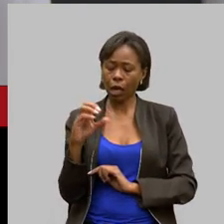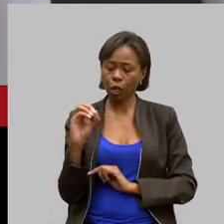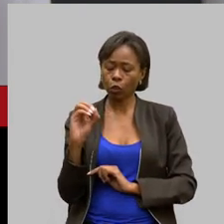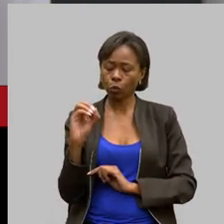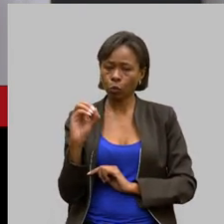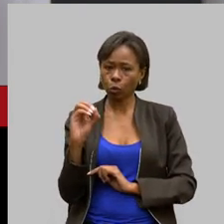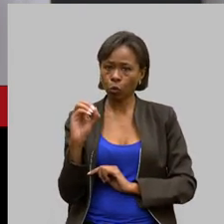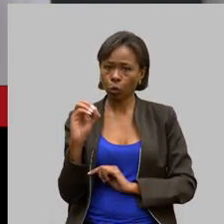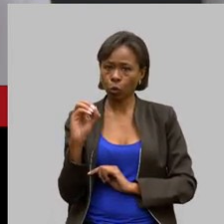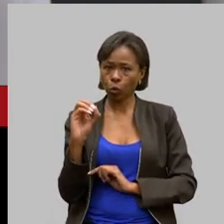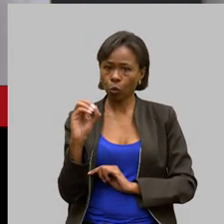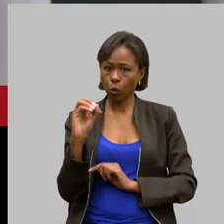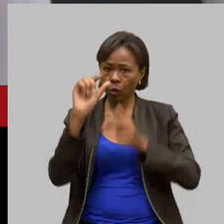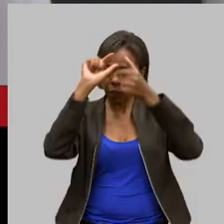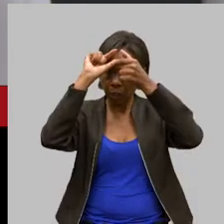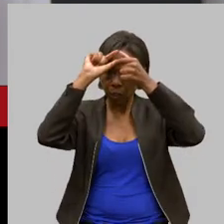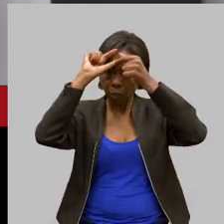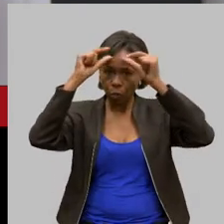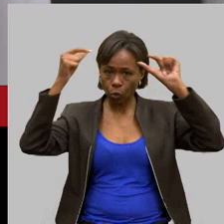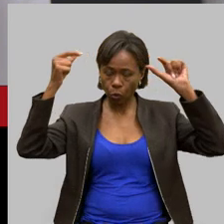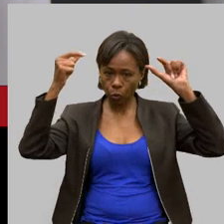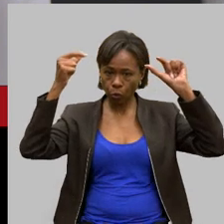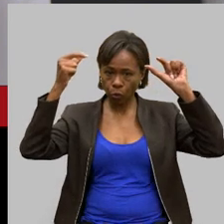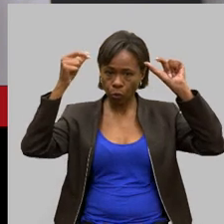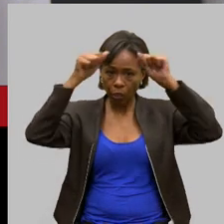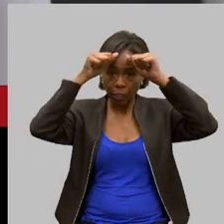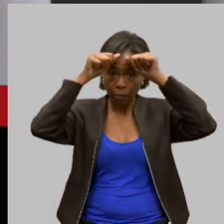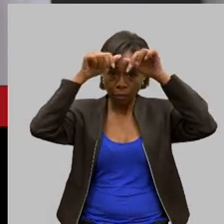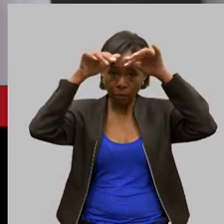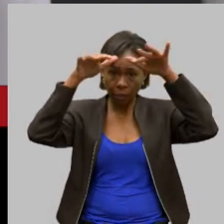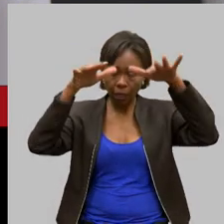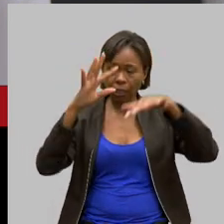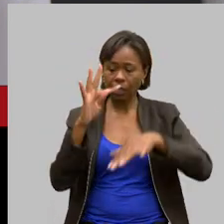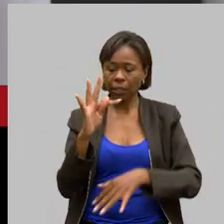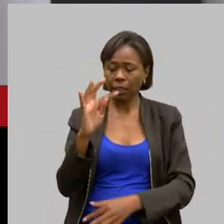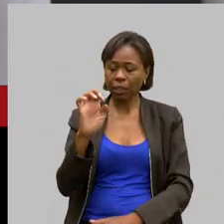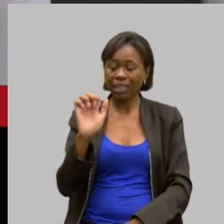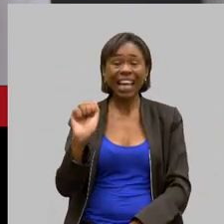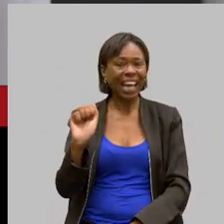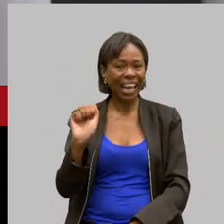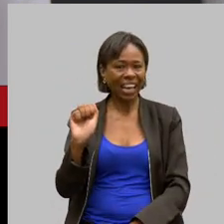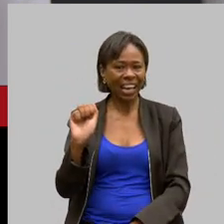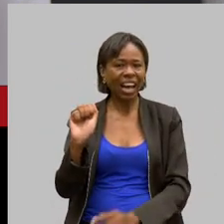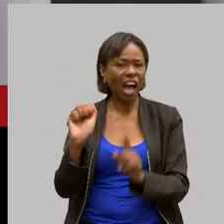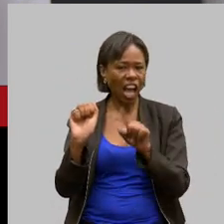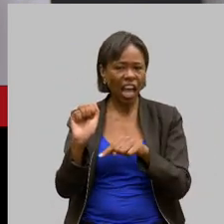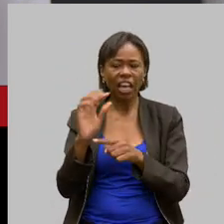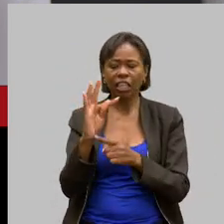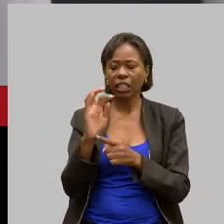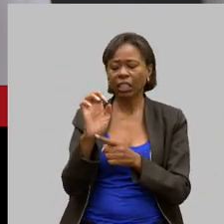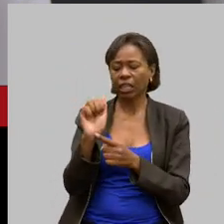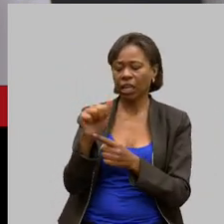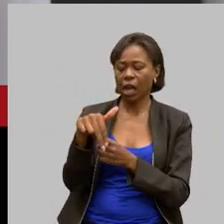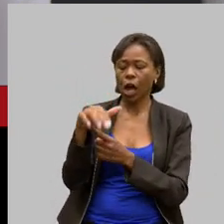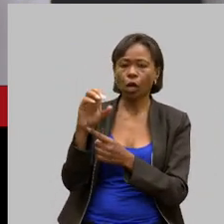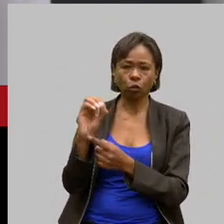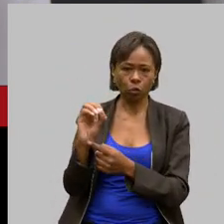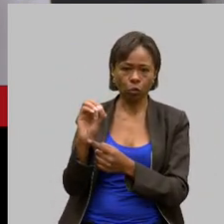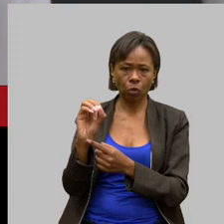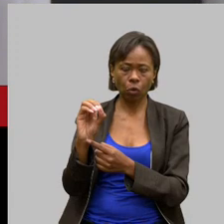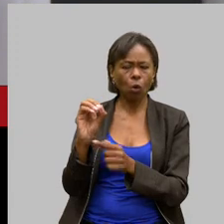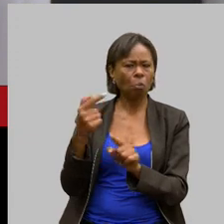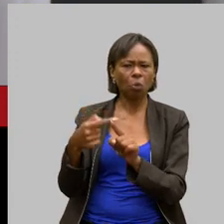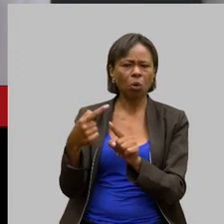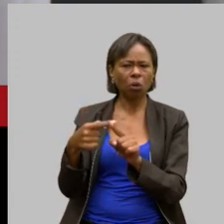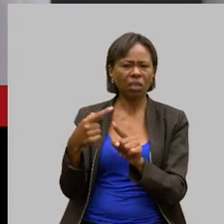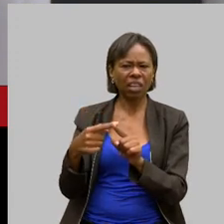espectro autista a pessoa que tem tea é o teano por isso sem romantização e